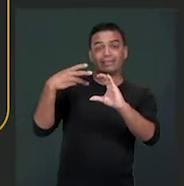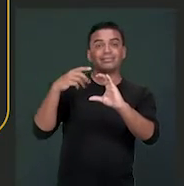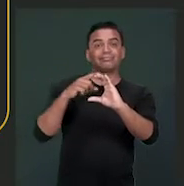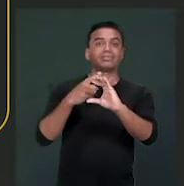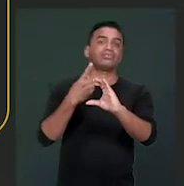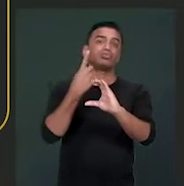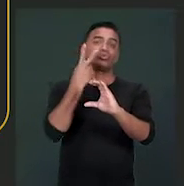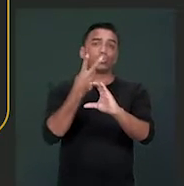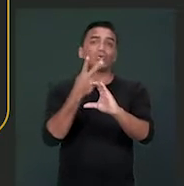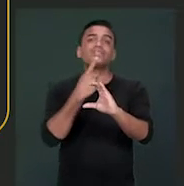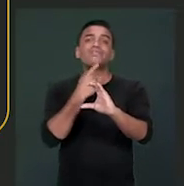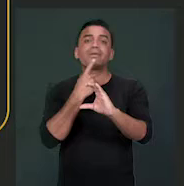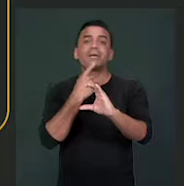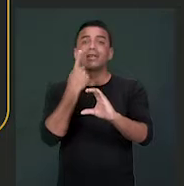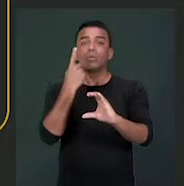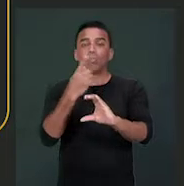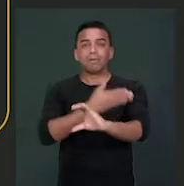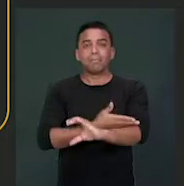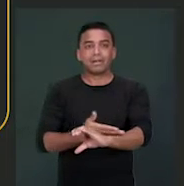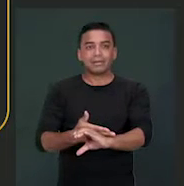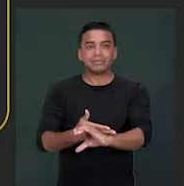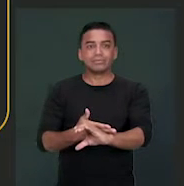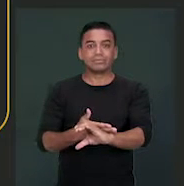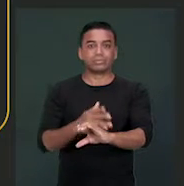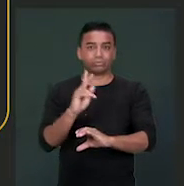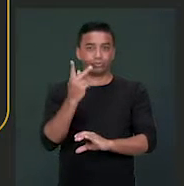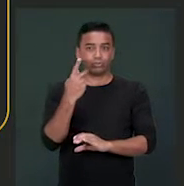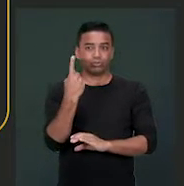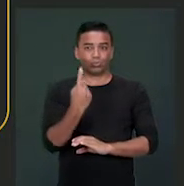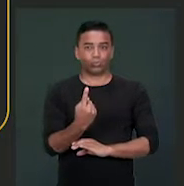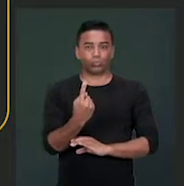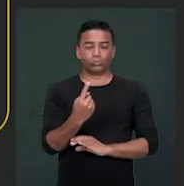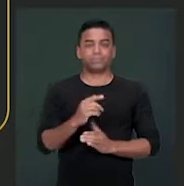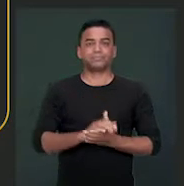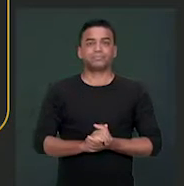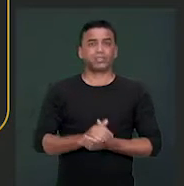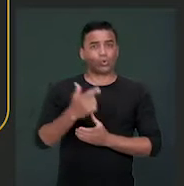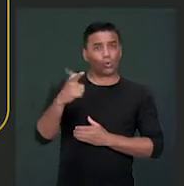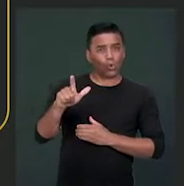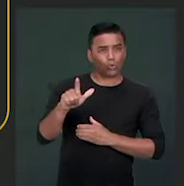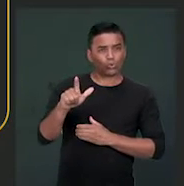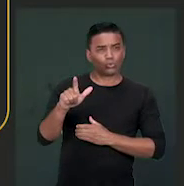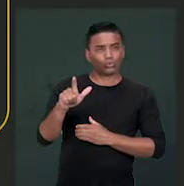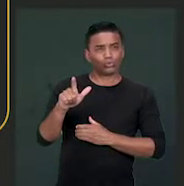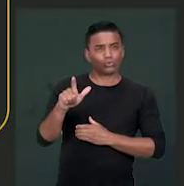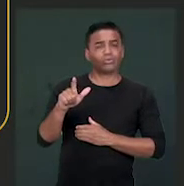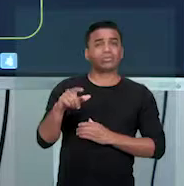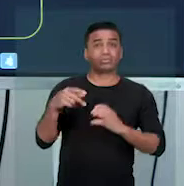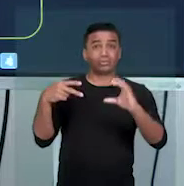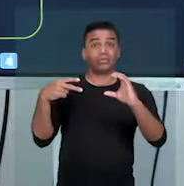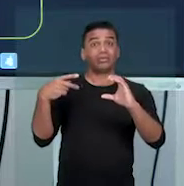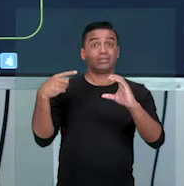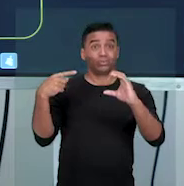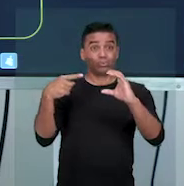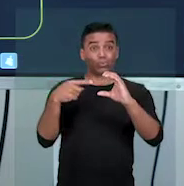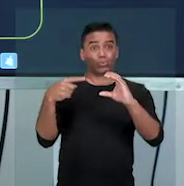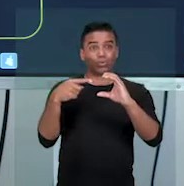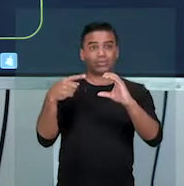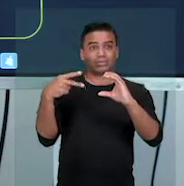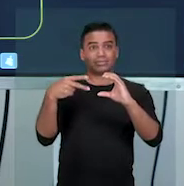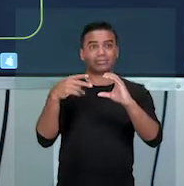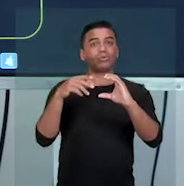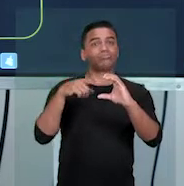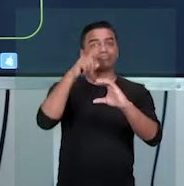1 branca. Então, eu preciso de 1 hidrogênio. Esse outro aqui, ele tem 2 ligações, então eu preciso